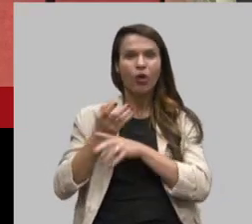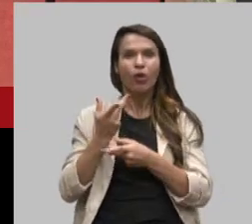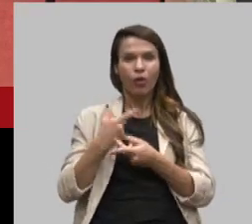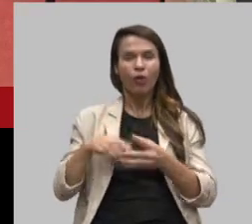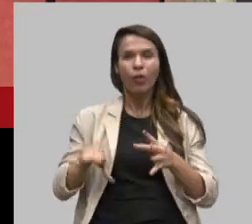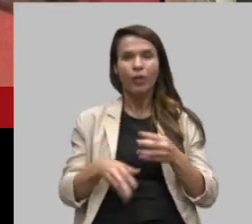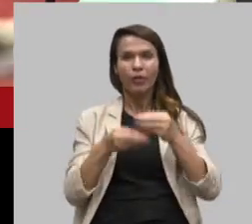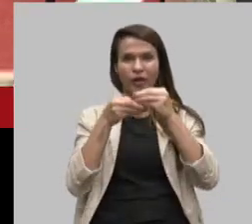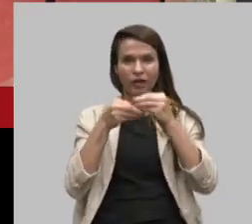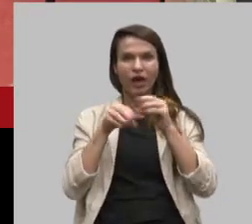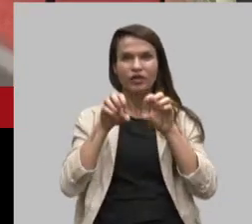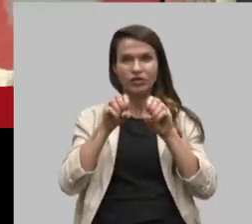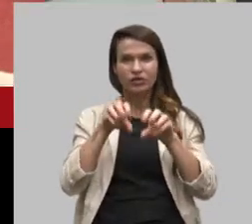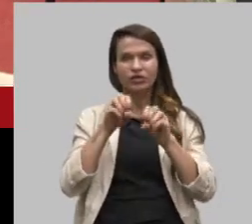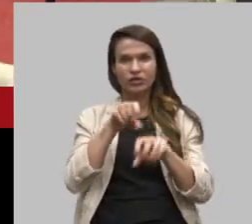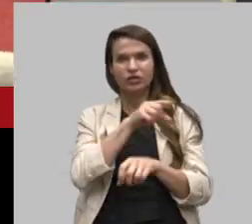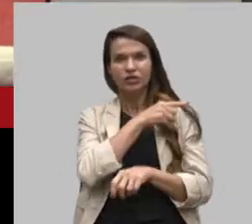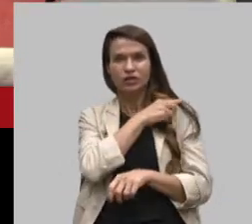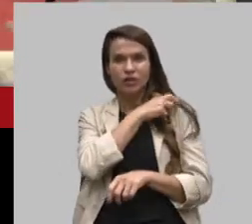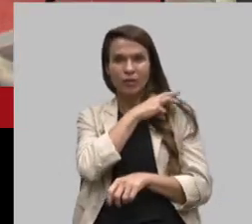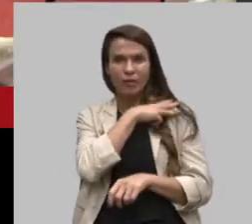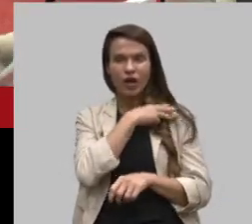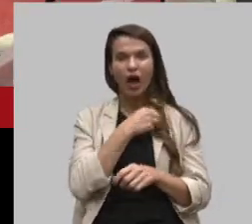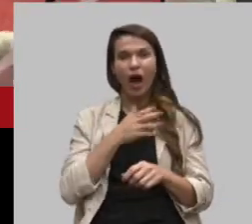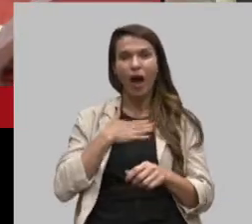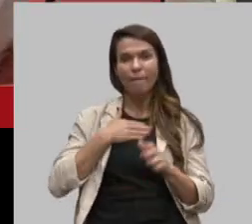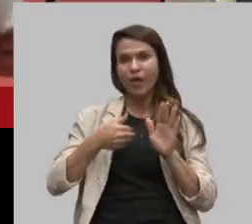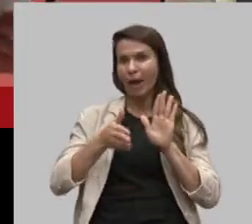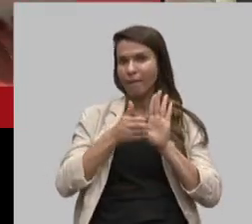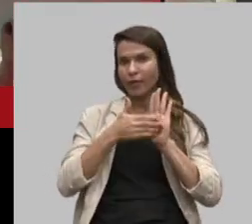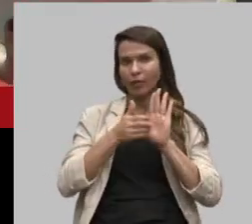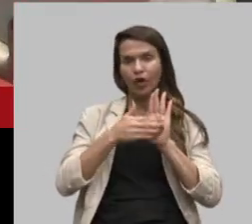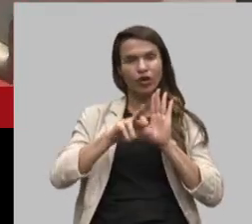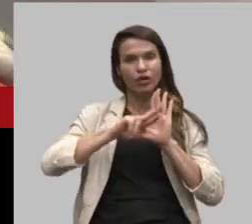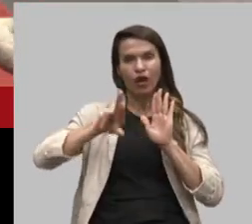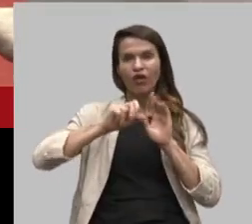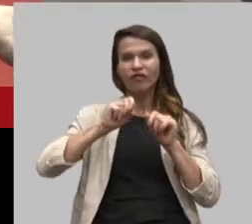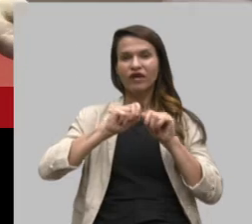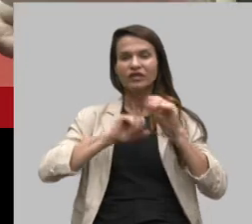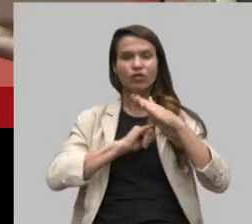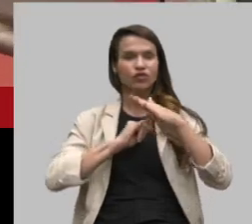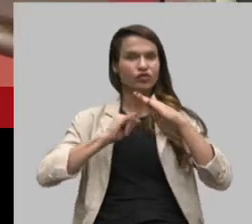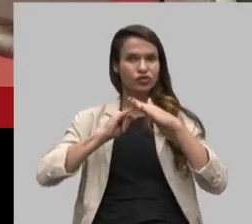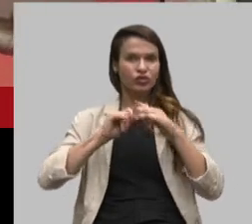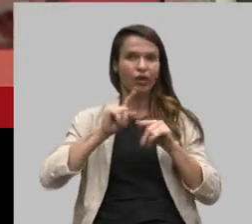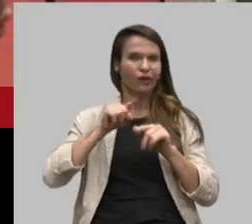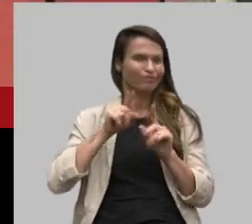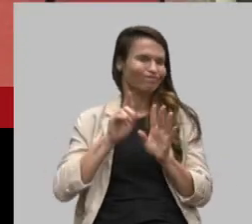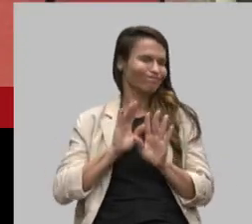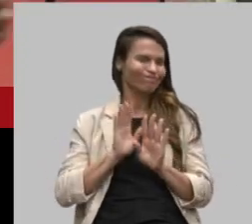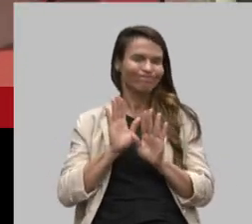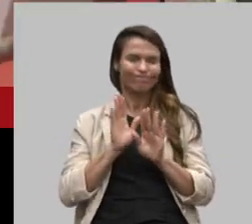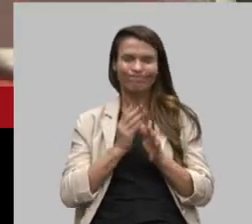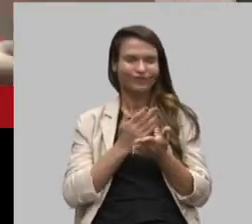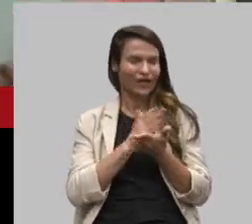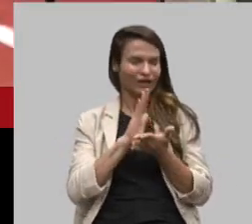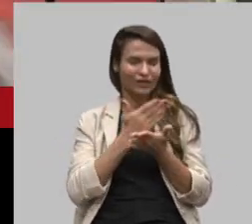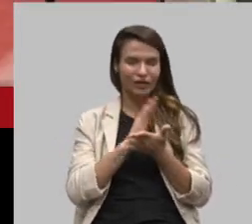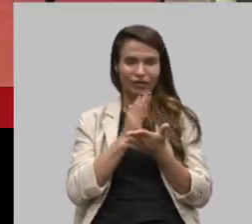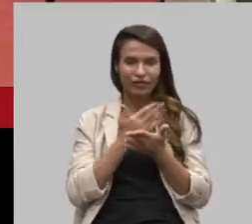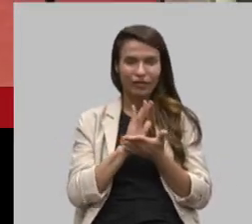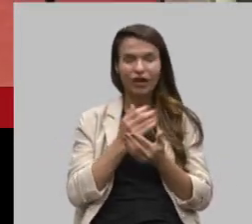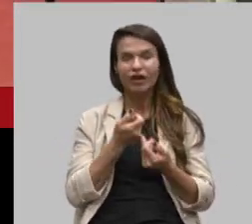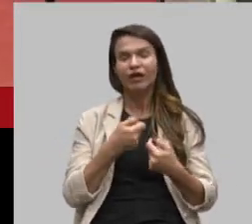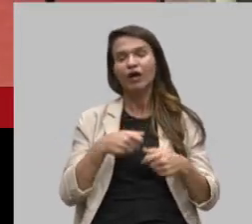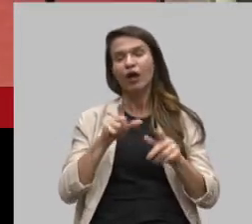parlamentares e a minha proposta não é de fazer um instituto porque isso é inviável a gente executaria isso em